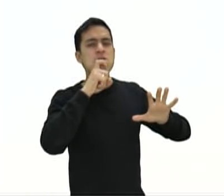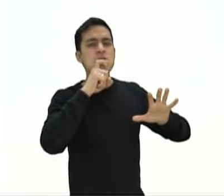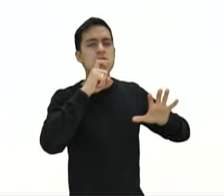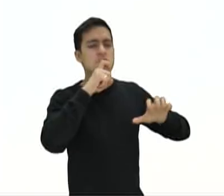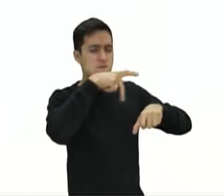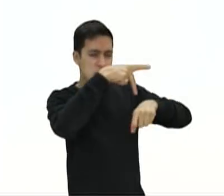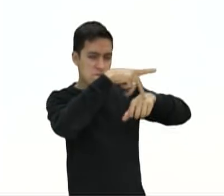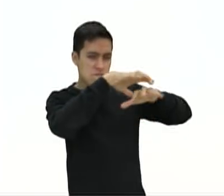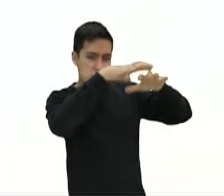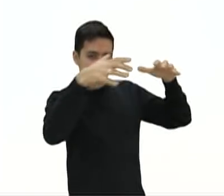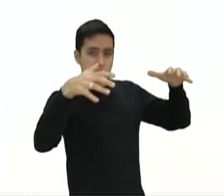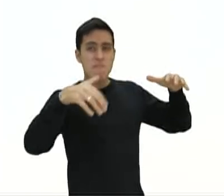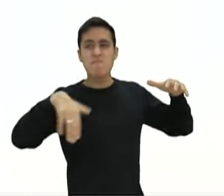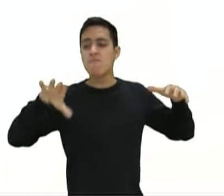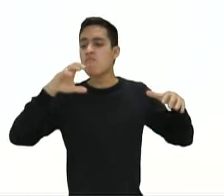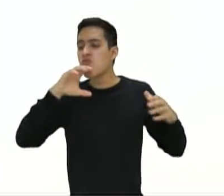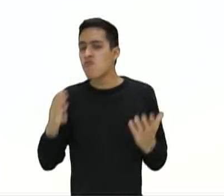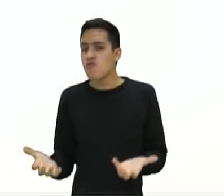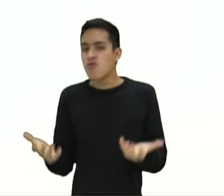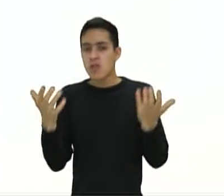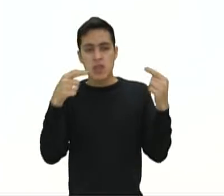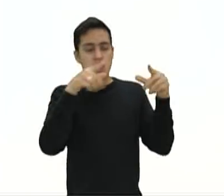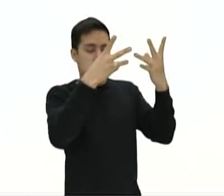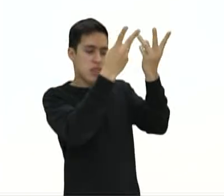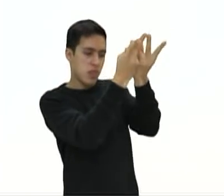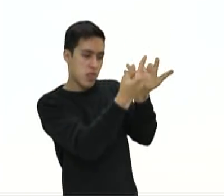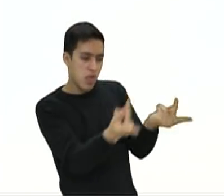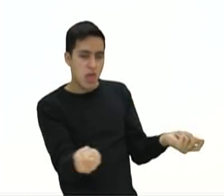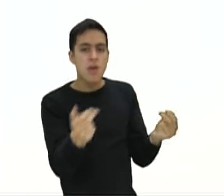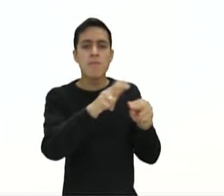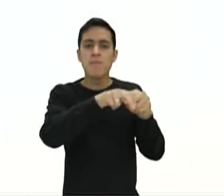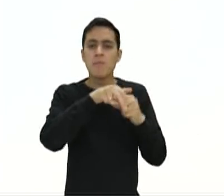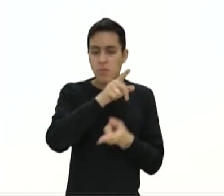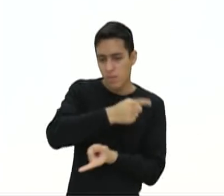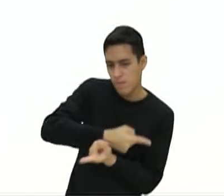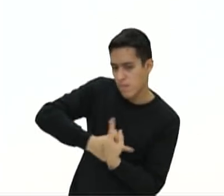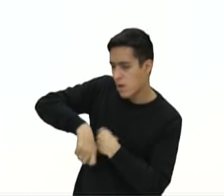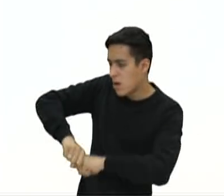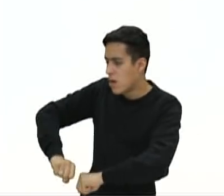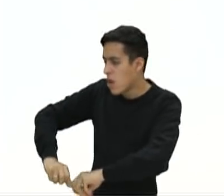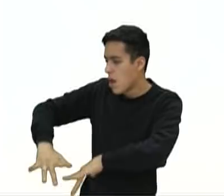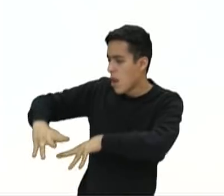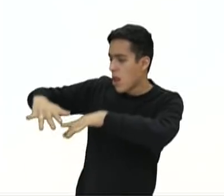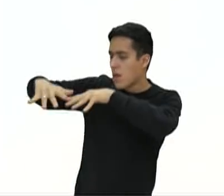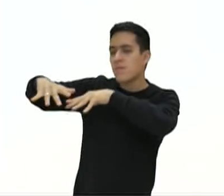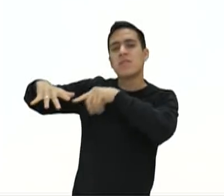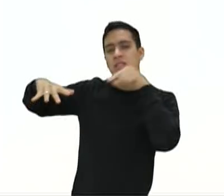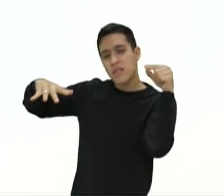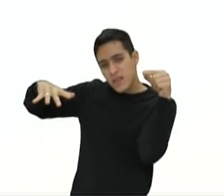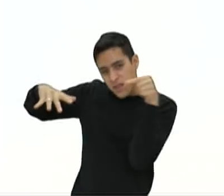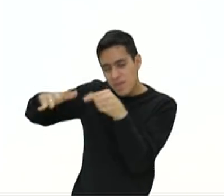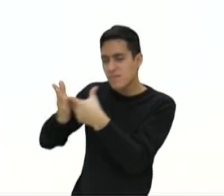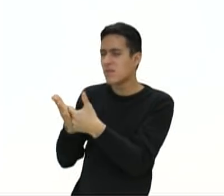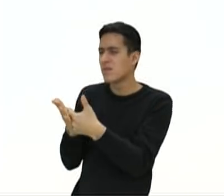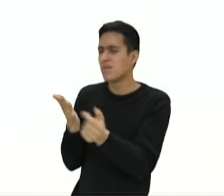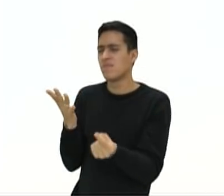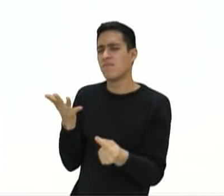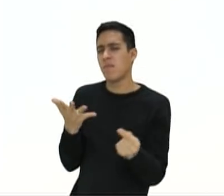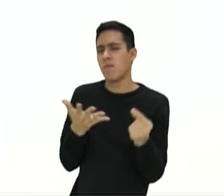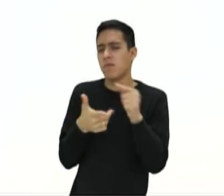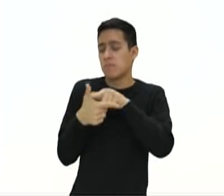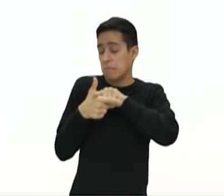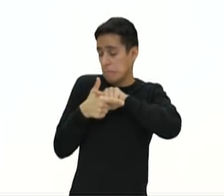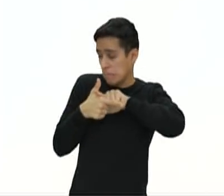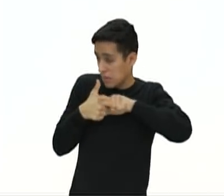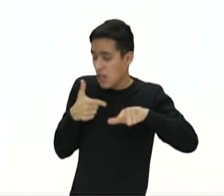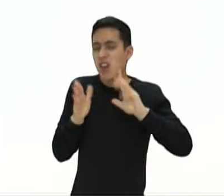vai acontecendo os derretimentos, com isso aumenta o volume das águas e vai implicando numa série de problemas